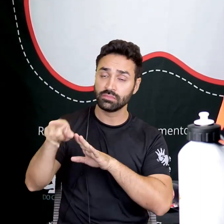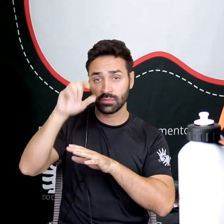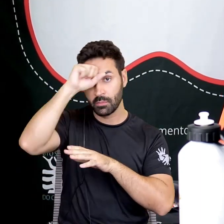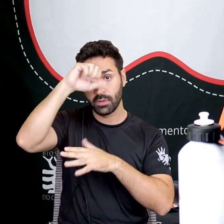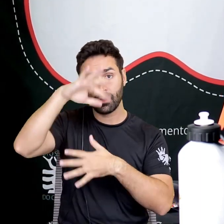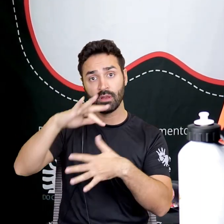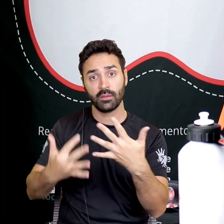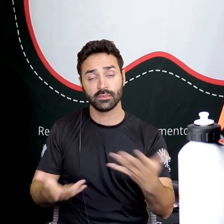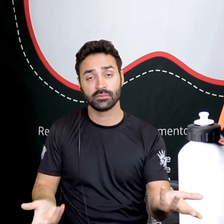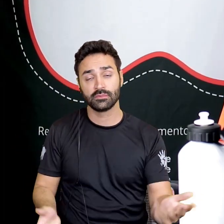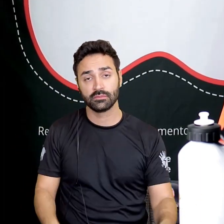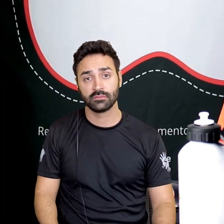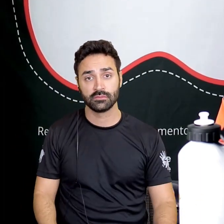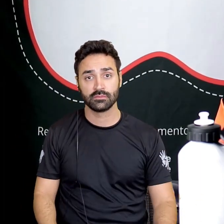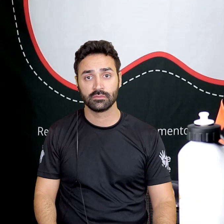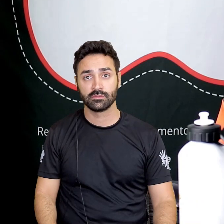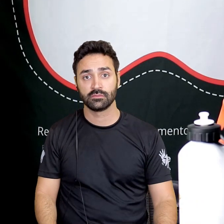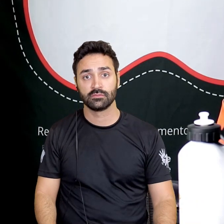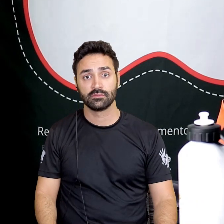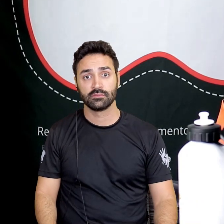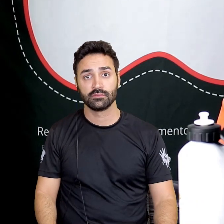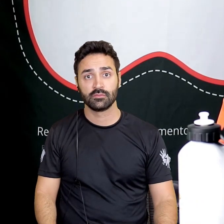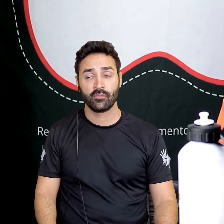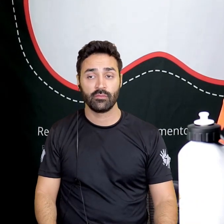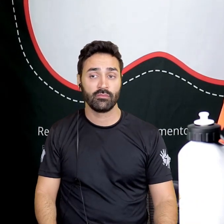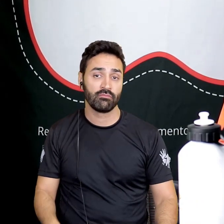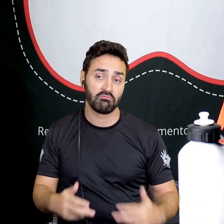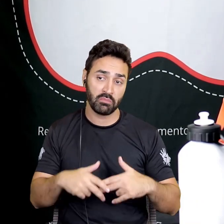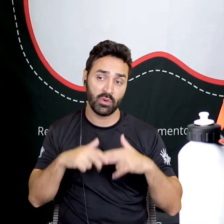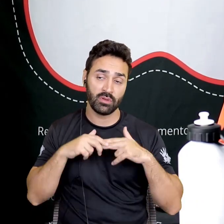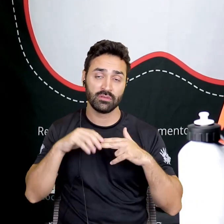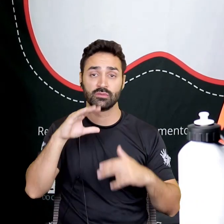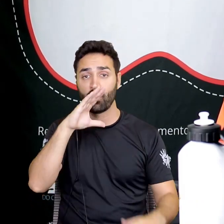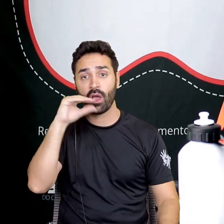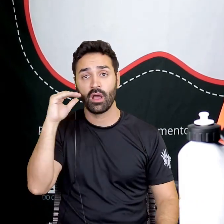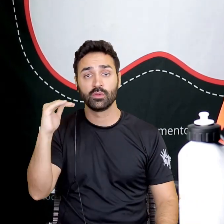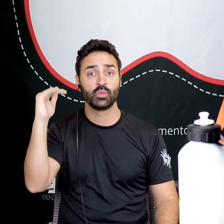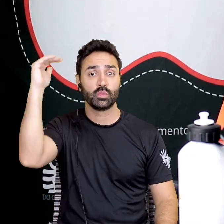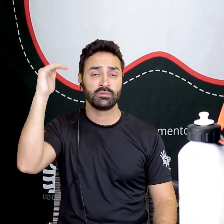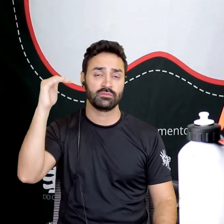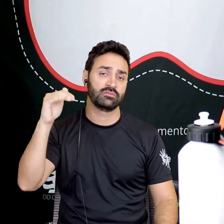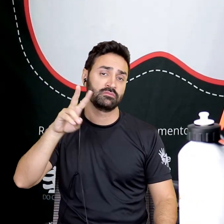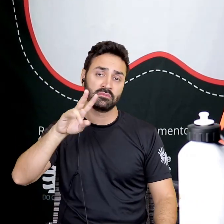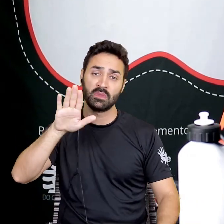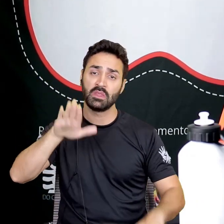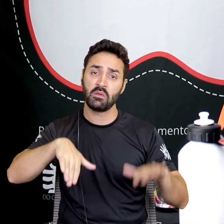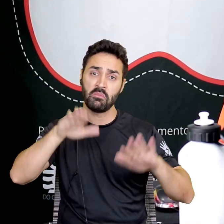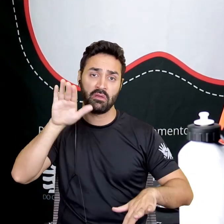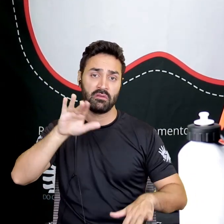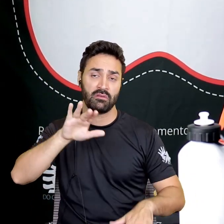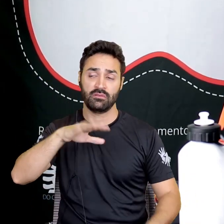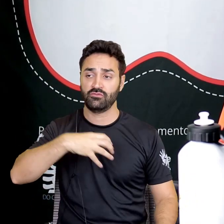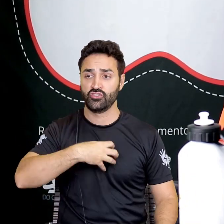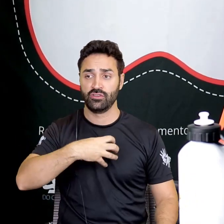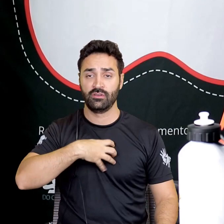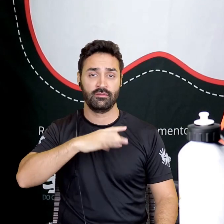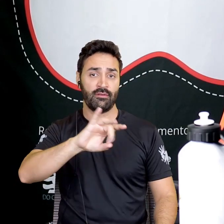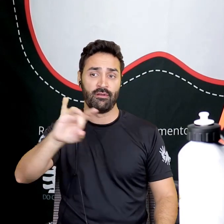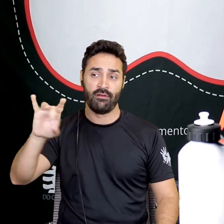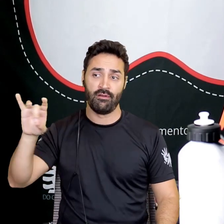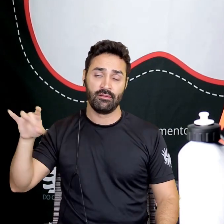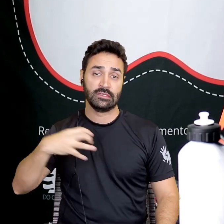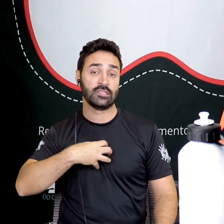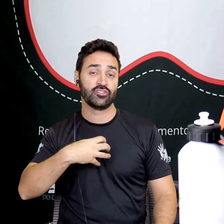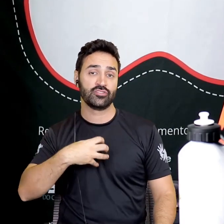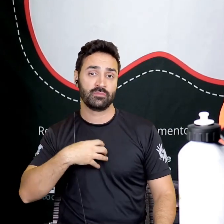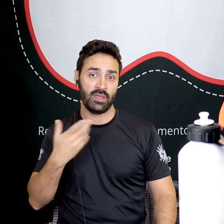de sinais. Então, essa questão do adulto vai depender de como cada um vai reagir a essa situação e como